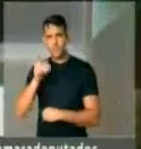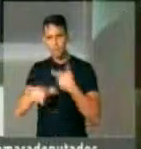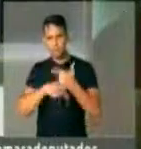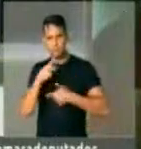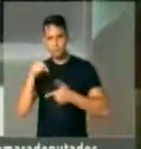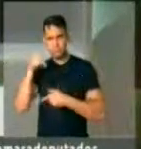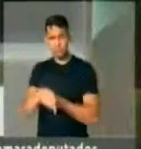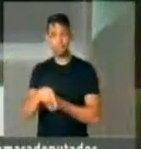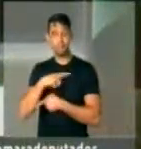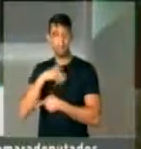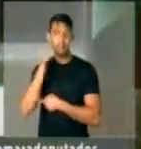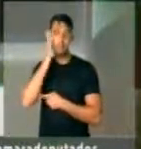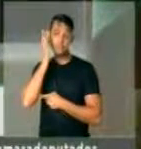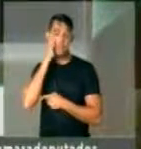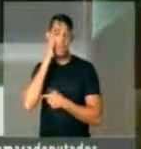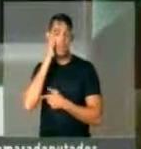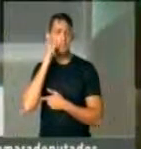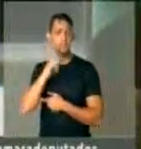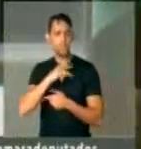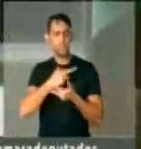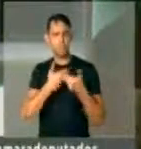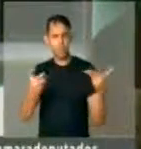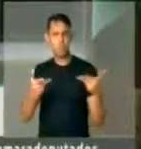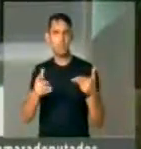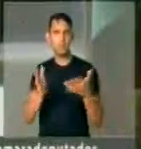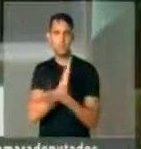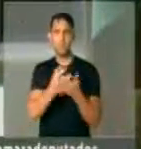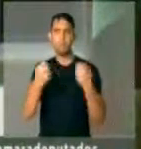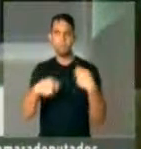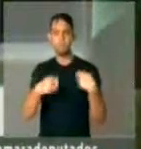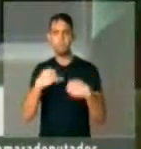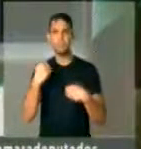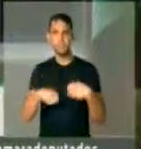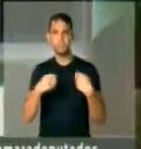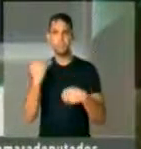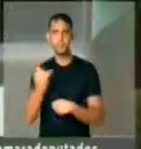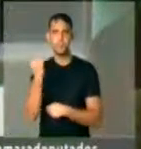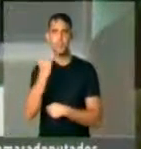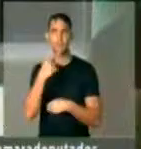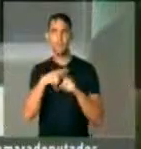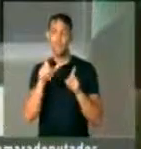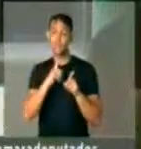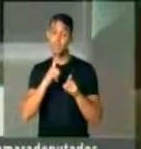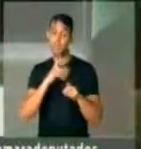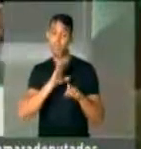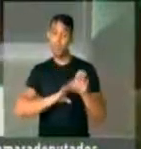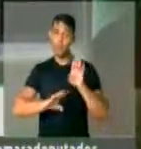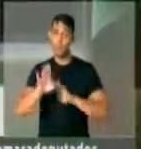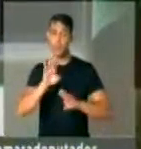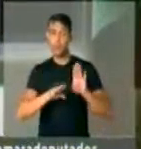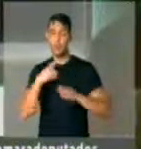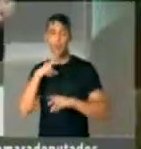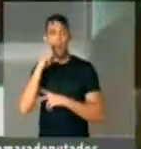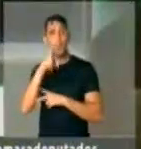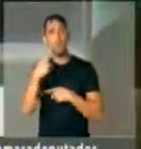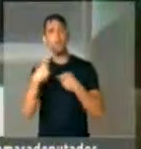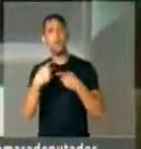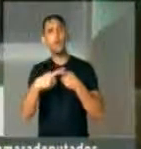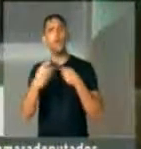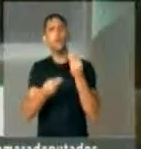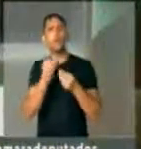que muitas coisas são necessárias, mas que a gente tem que olhar qual a necessidade e